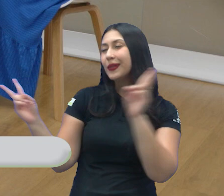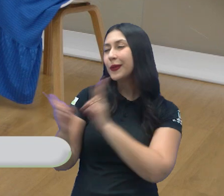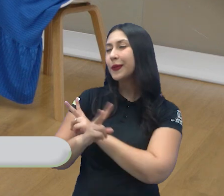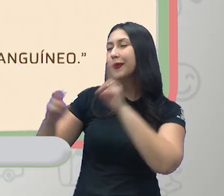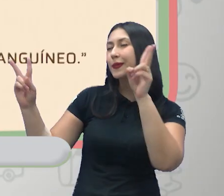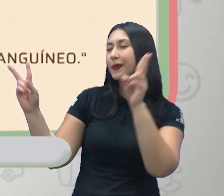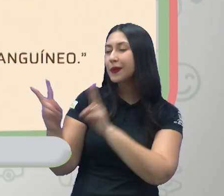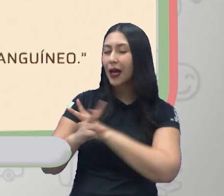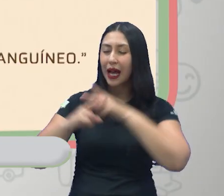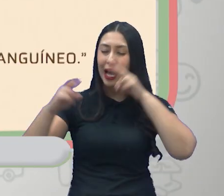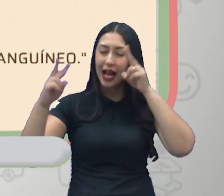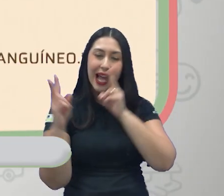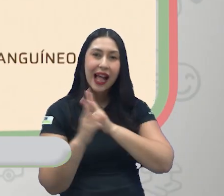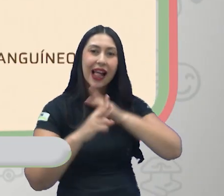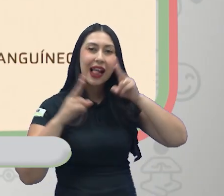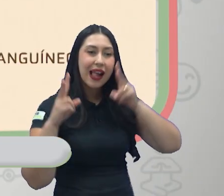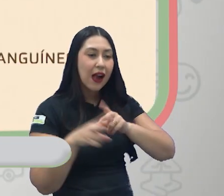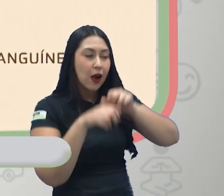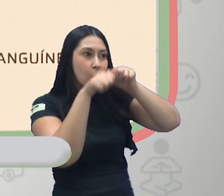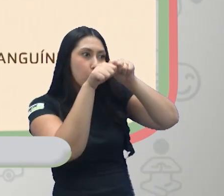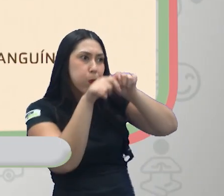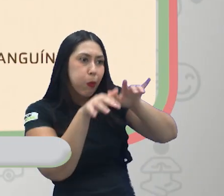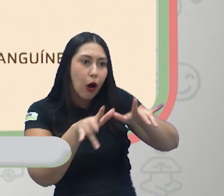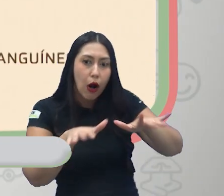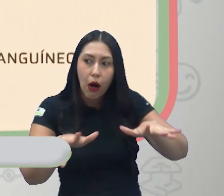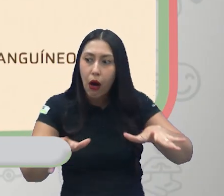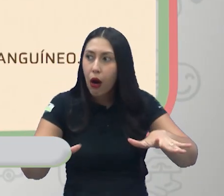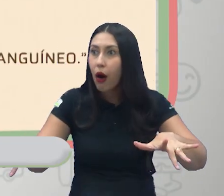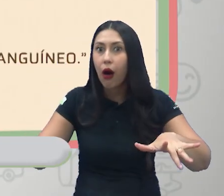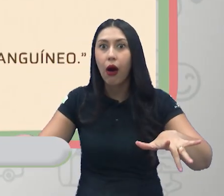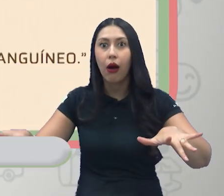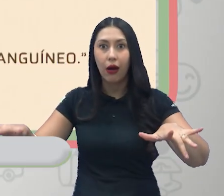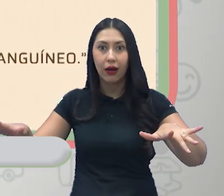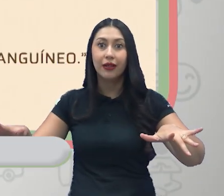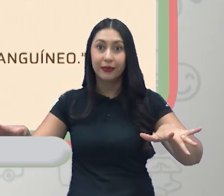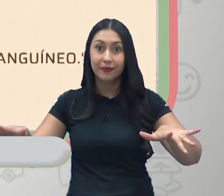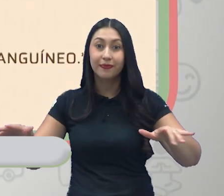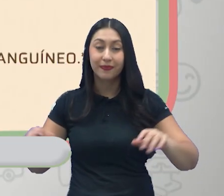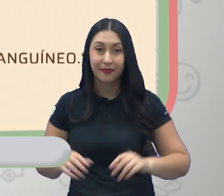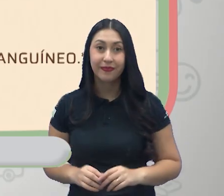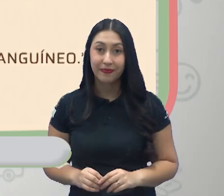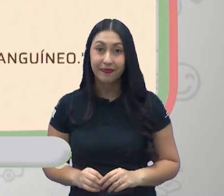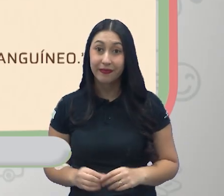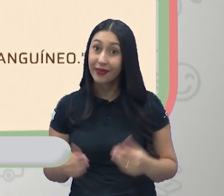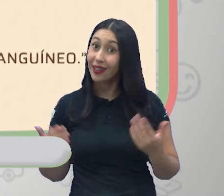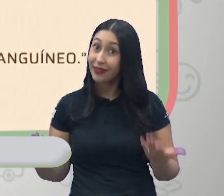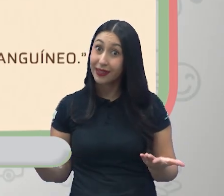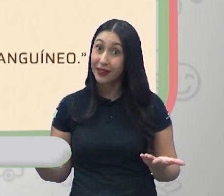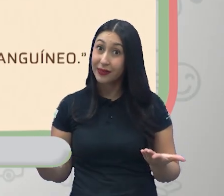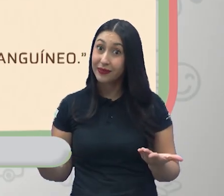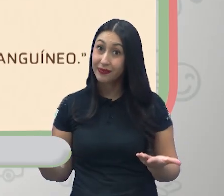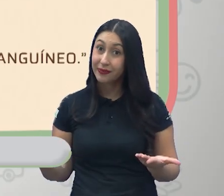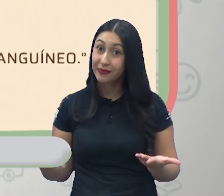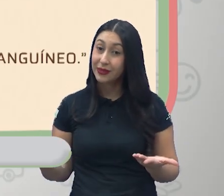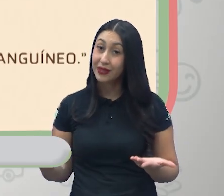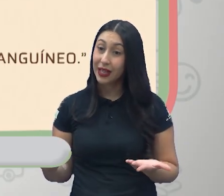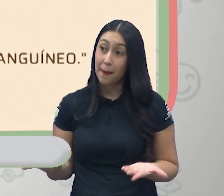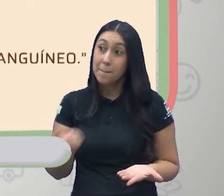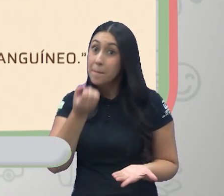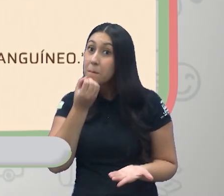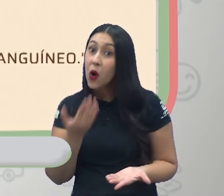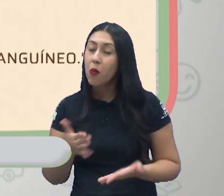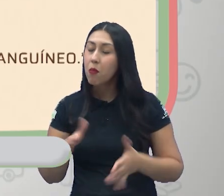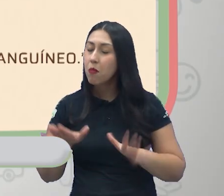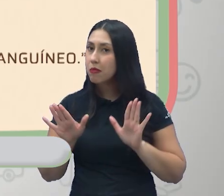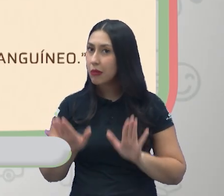ambiente e ele toma todos os espaços daquela casa. Então, num calor assim é muito bom. Mas quando